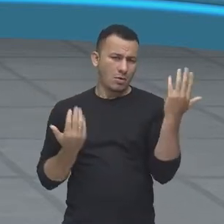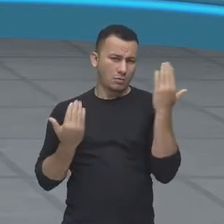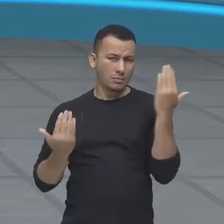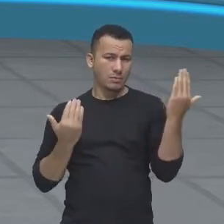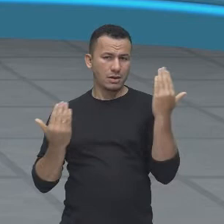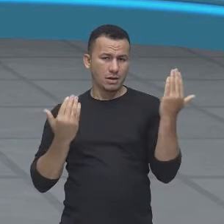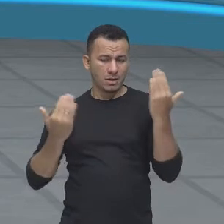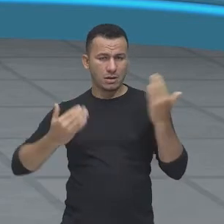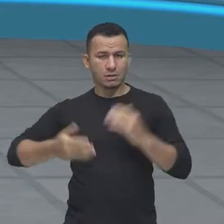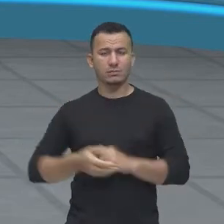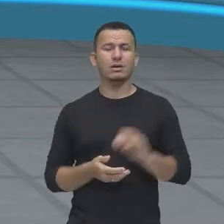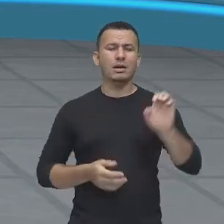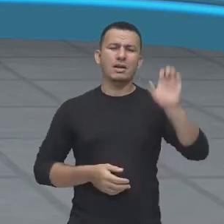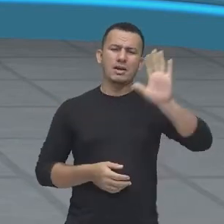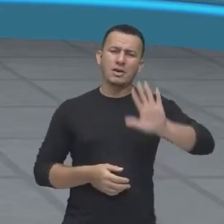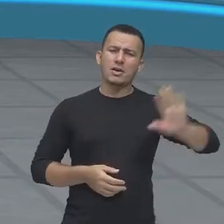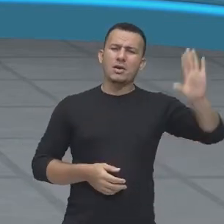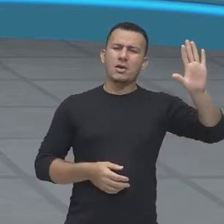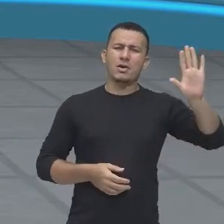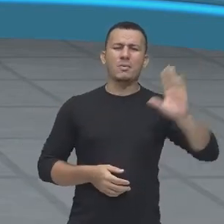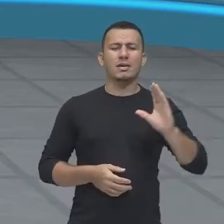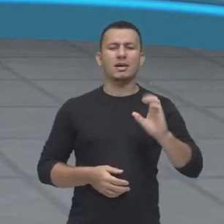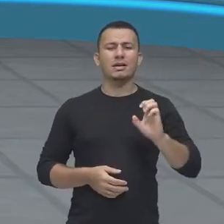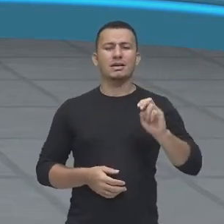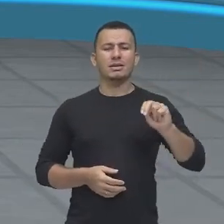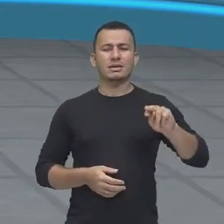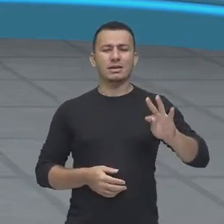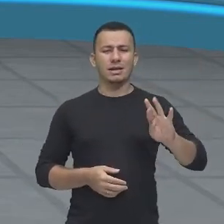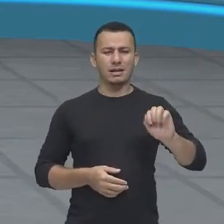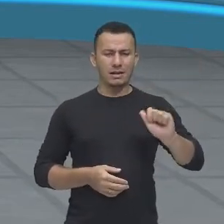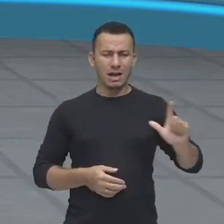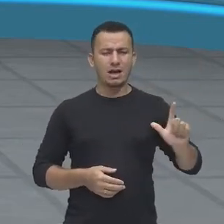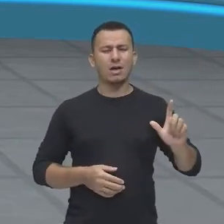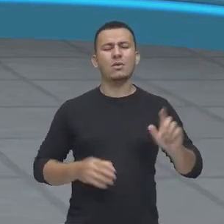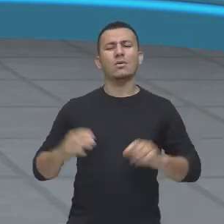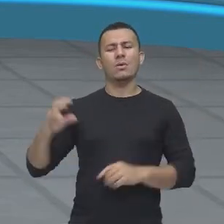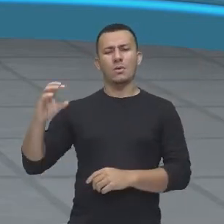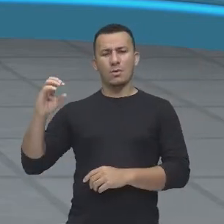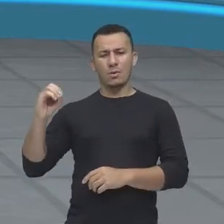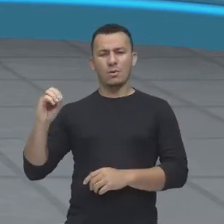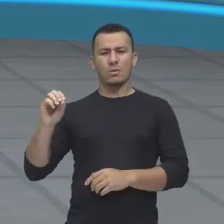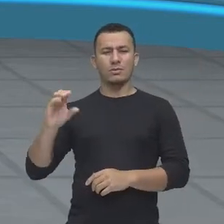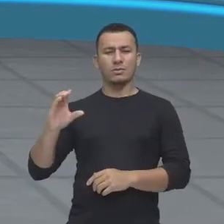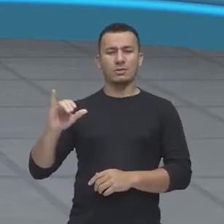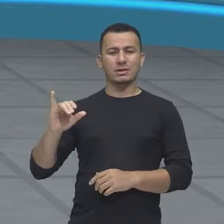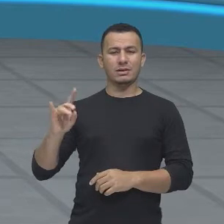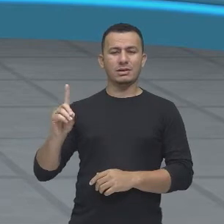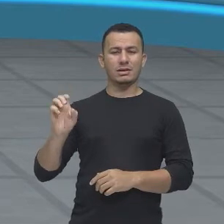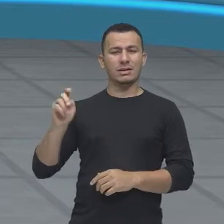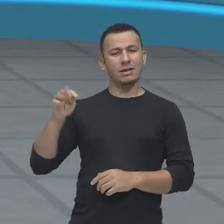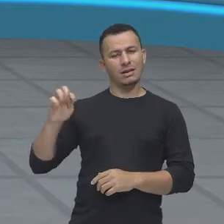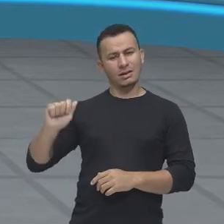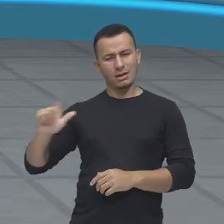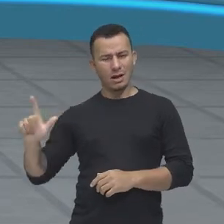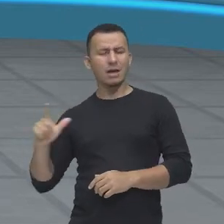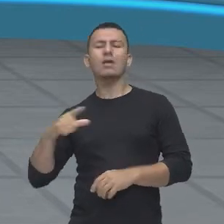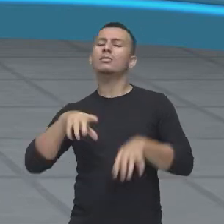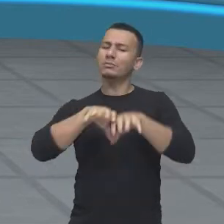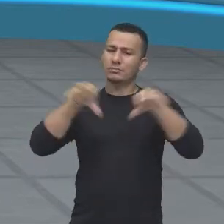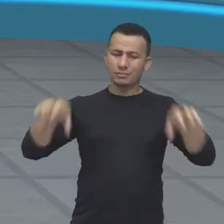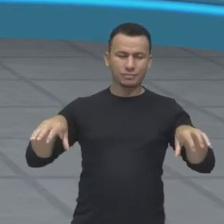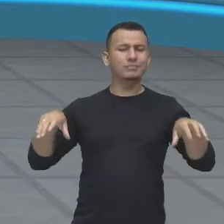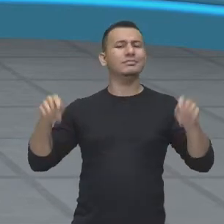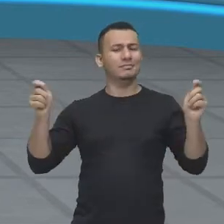Europa Setentrional, Europa Central, Europa Ocidental. Nessa divisão aqui que a gente está verificando, né, nesses